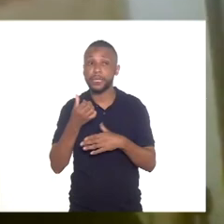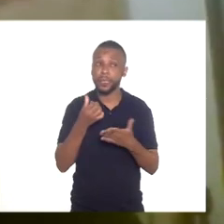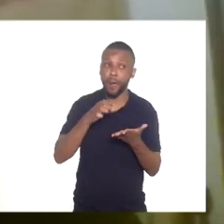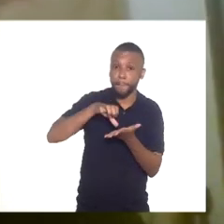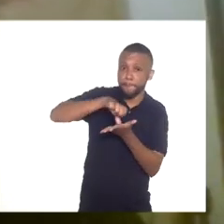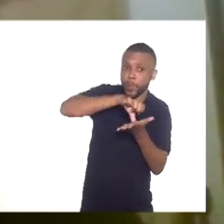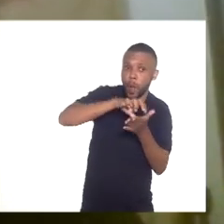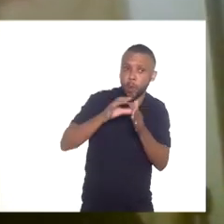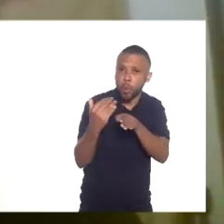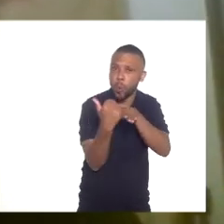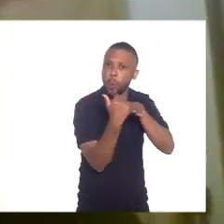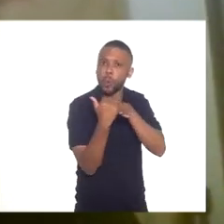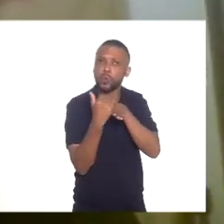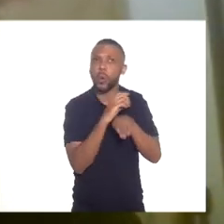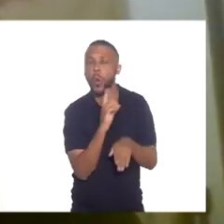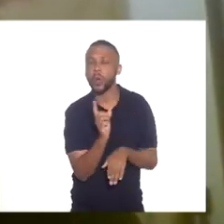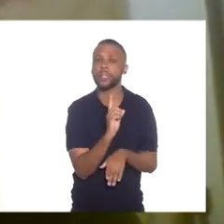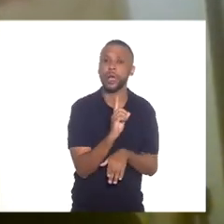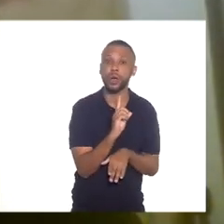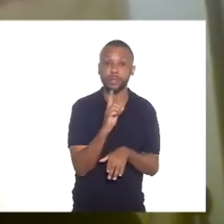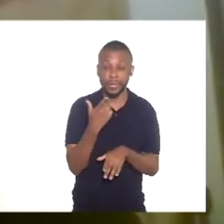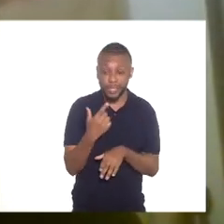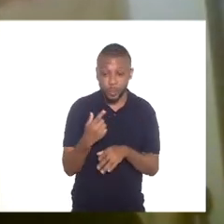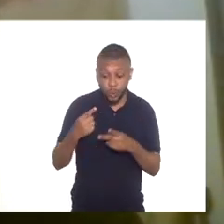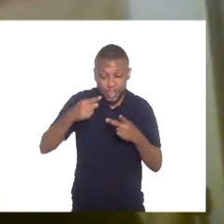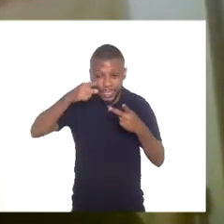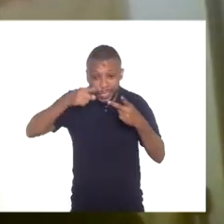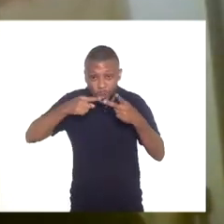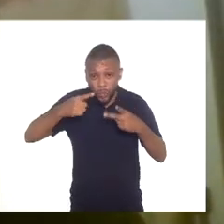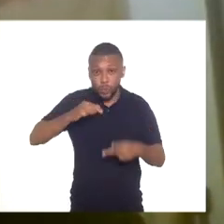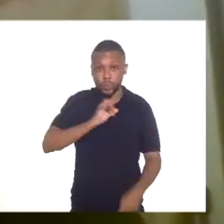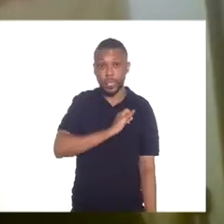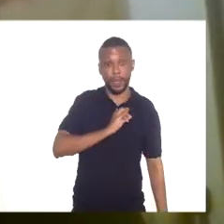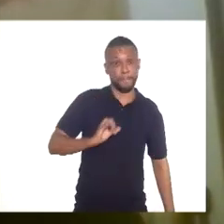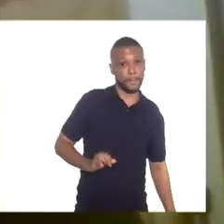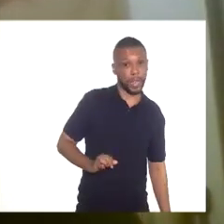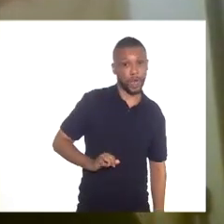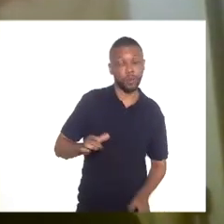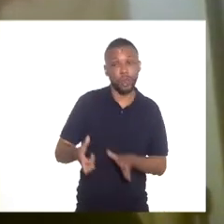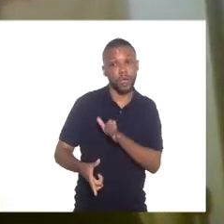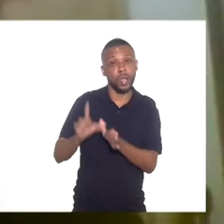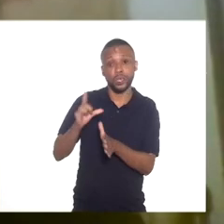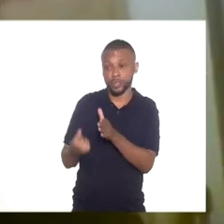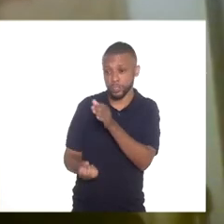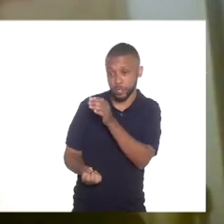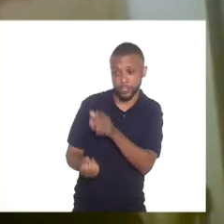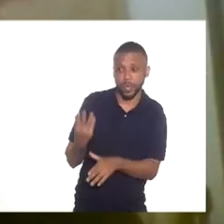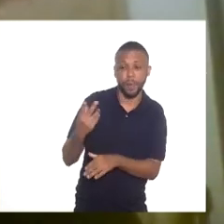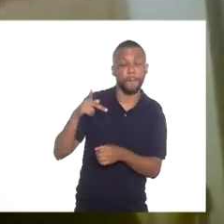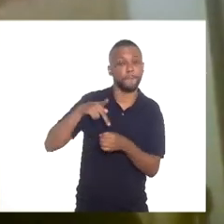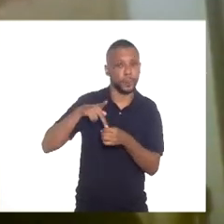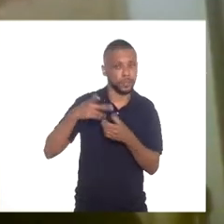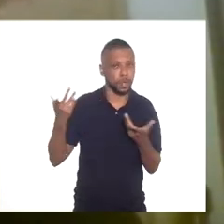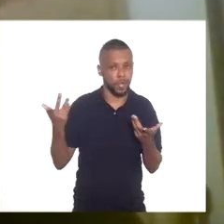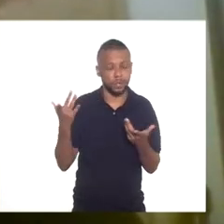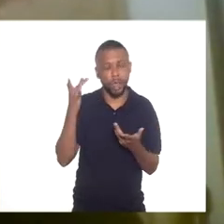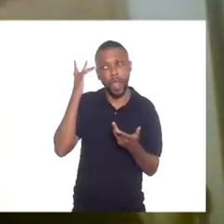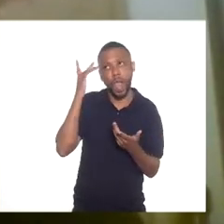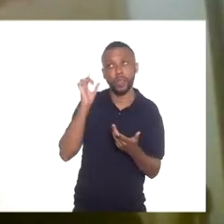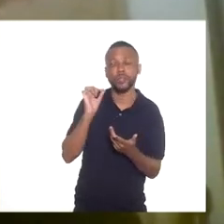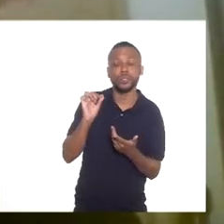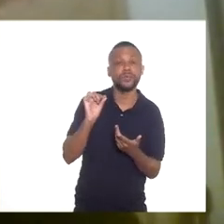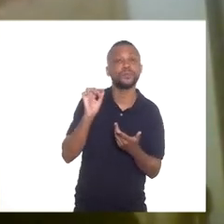monopolista, desde o Segundo Império, desde antes da gente ter petróleo. Né? Então, eu acho que